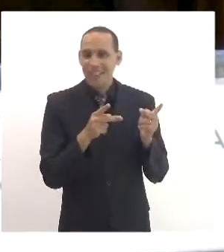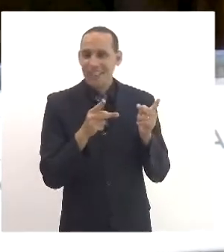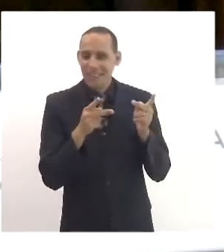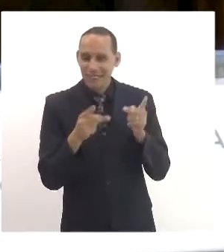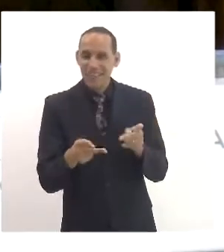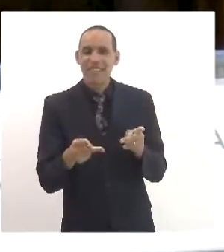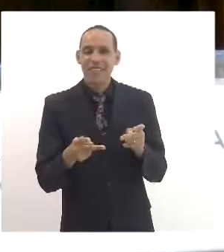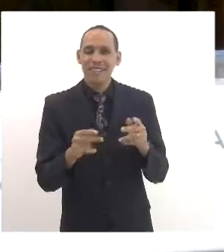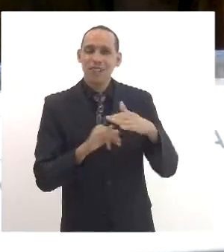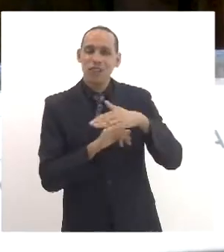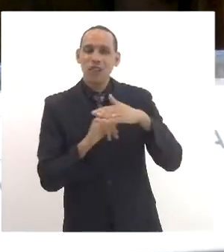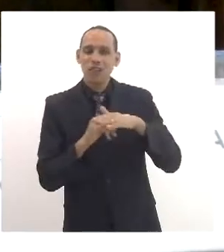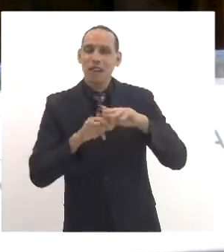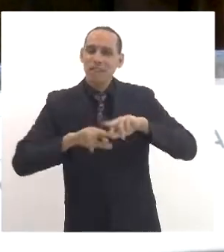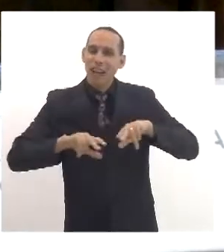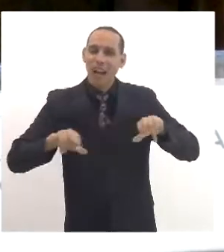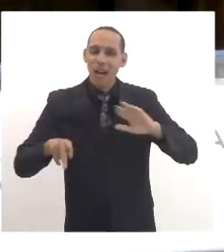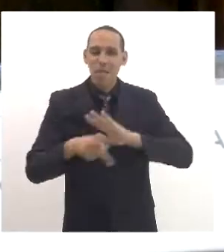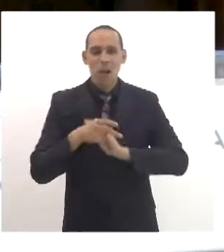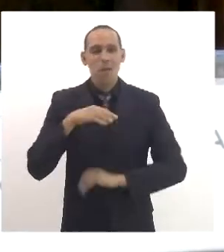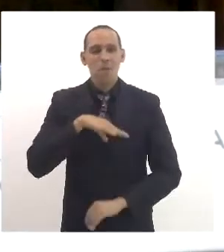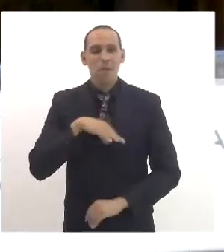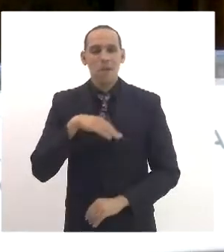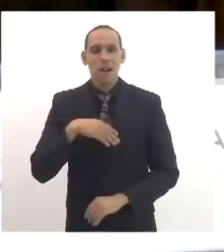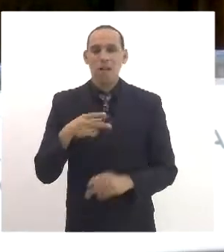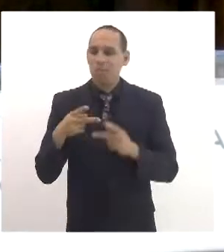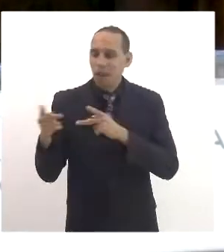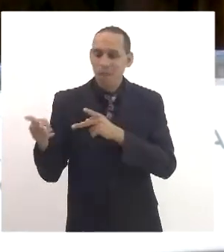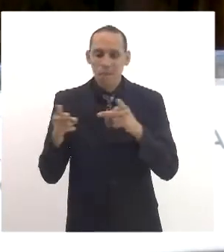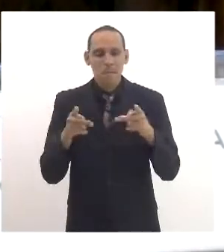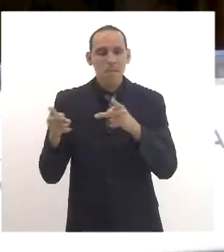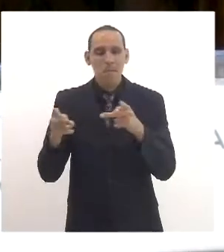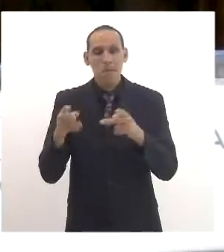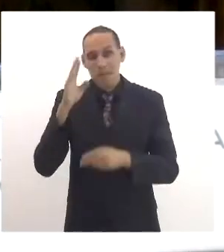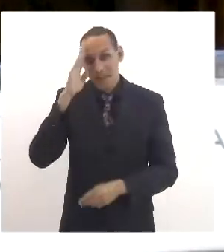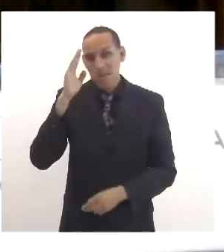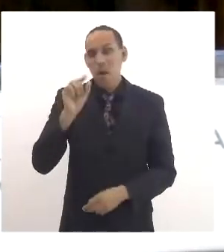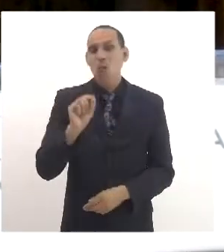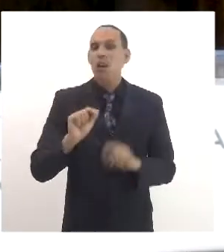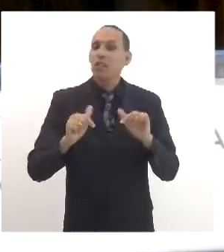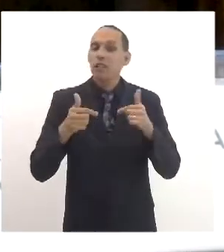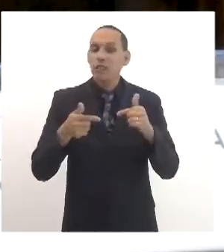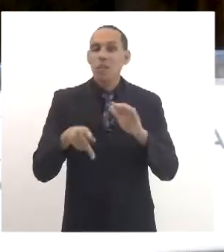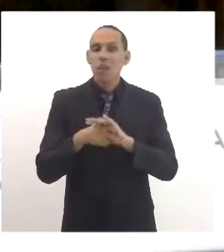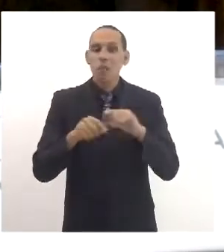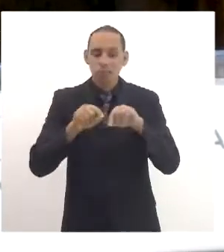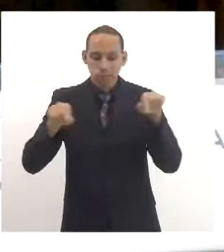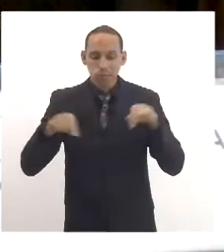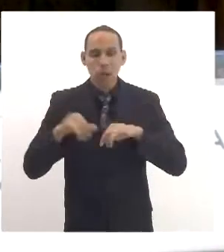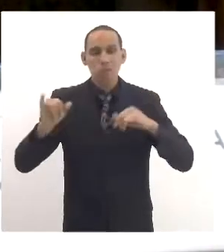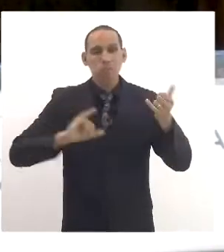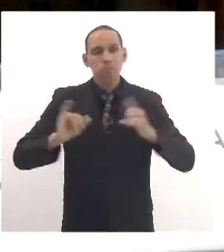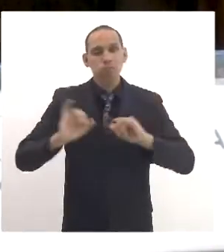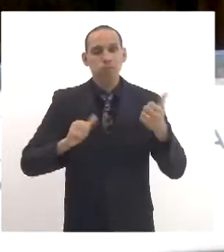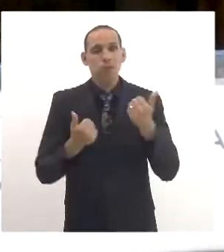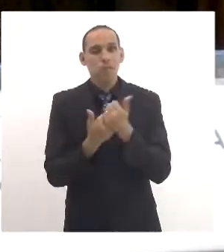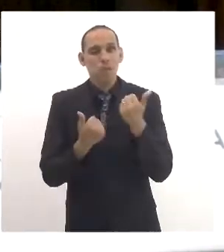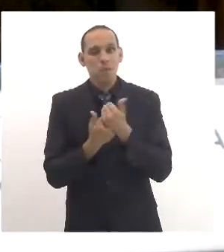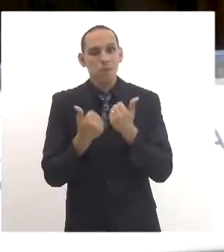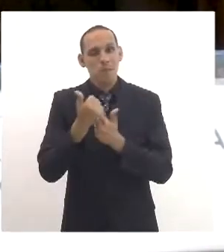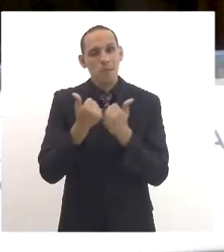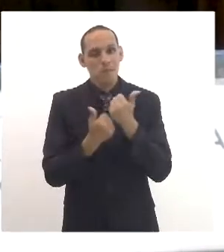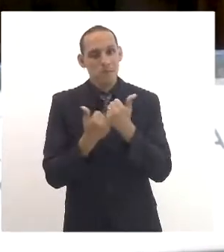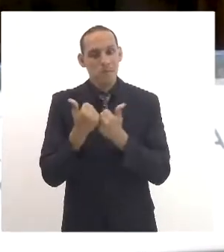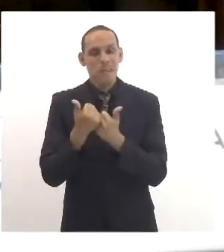a várias instituições de Portugal, especialmente as iniciativas dos laboratórios colaborativos, né, que